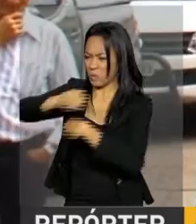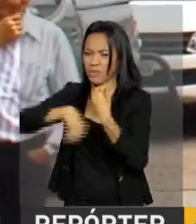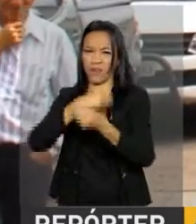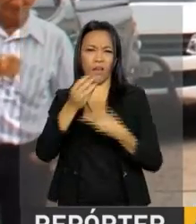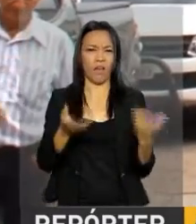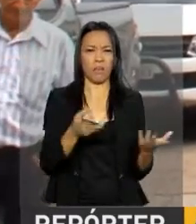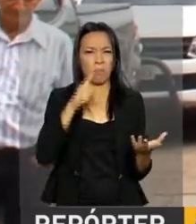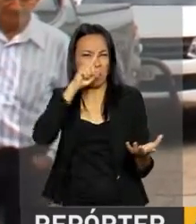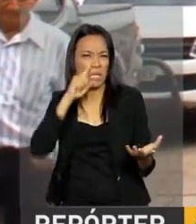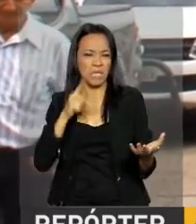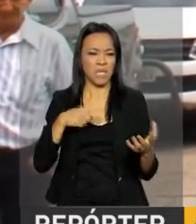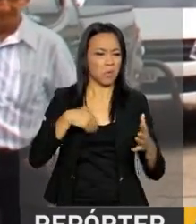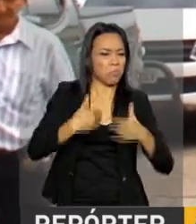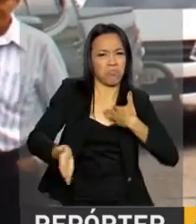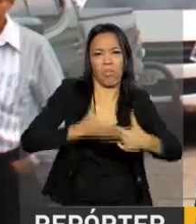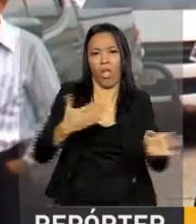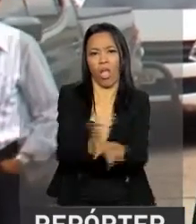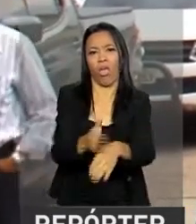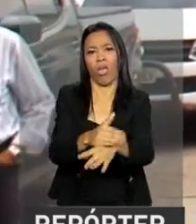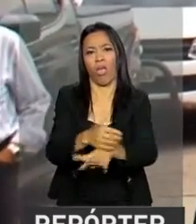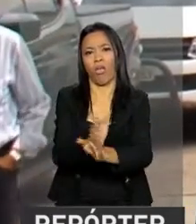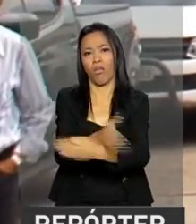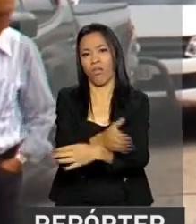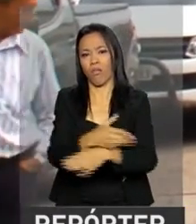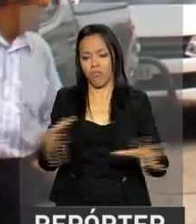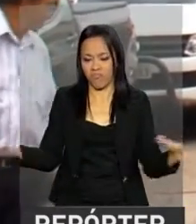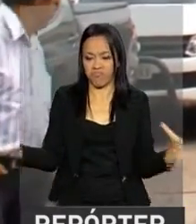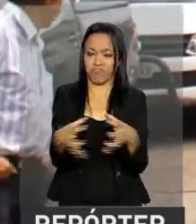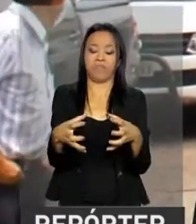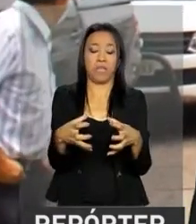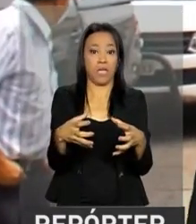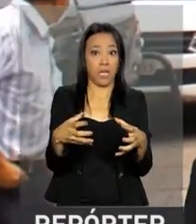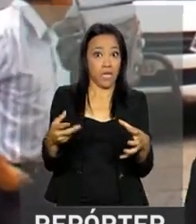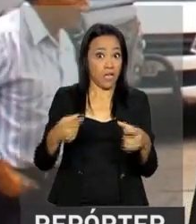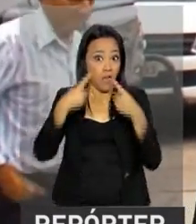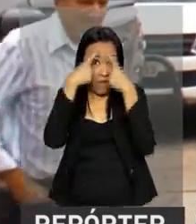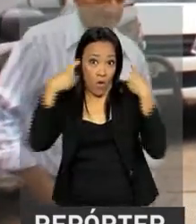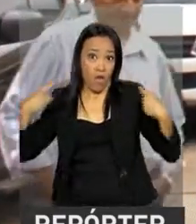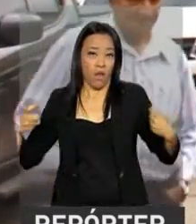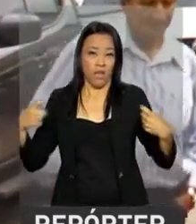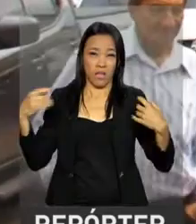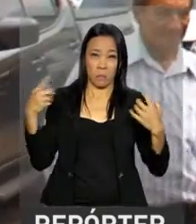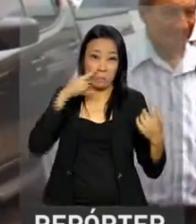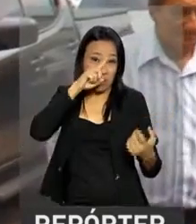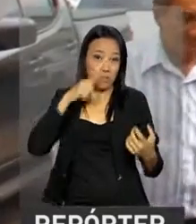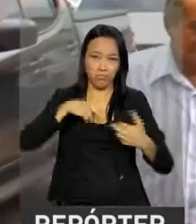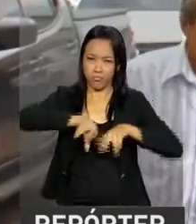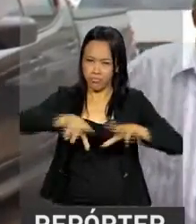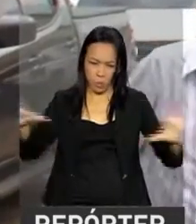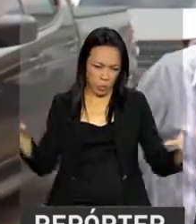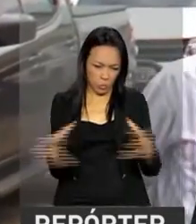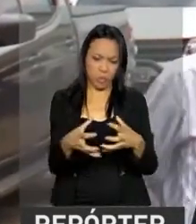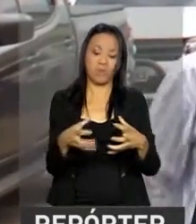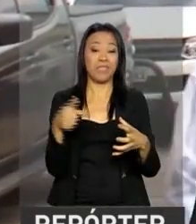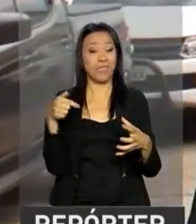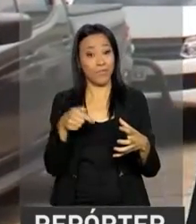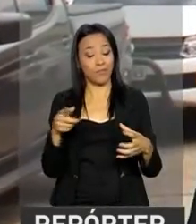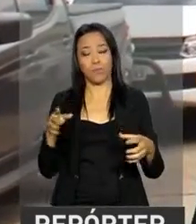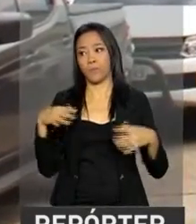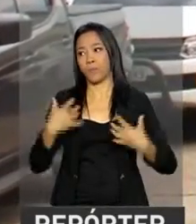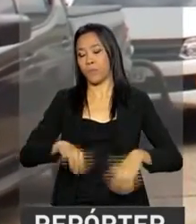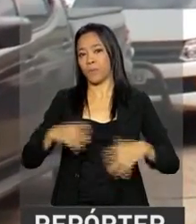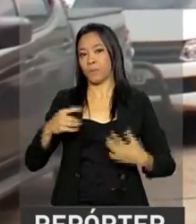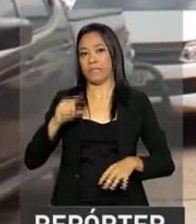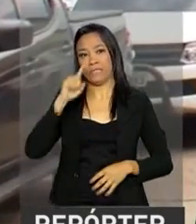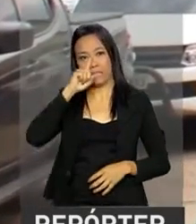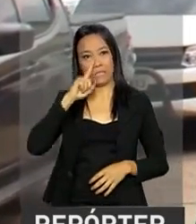por periculosidade, onde há mistura de presos violentos com presos não violentos, obviamente isso gera, junto